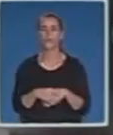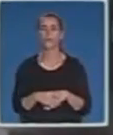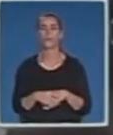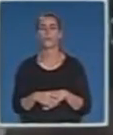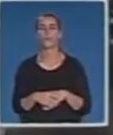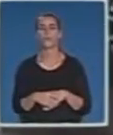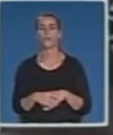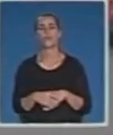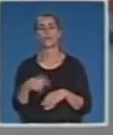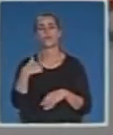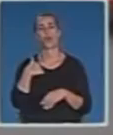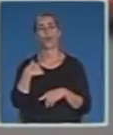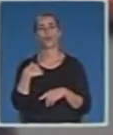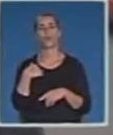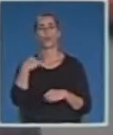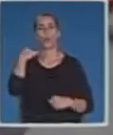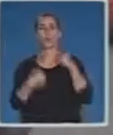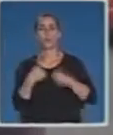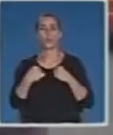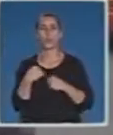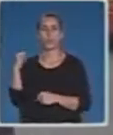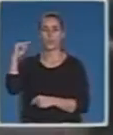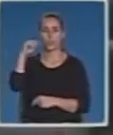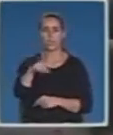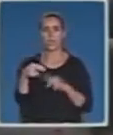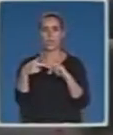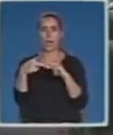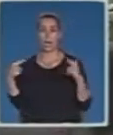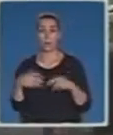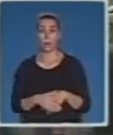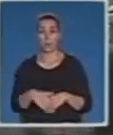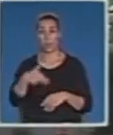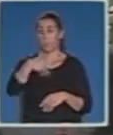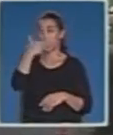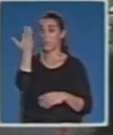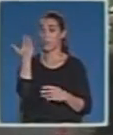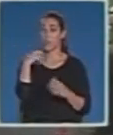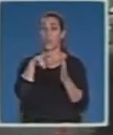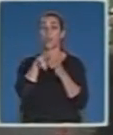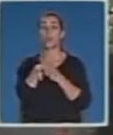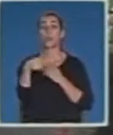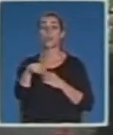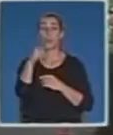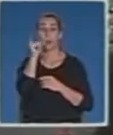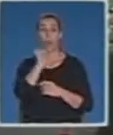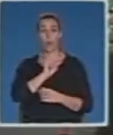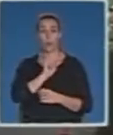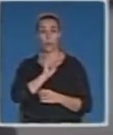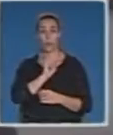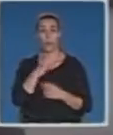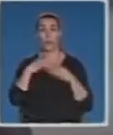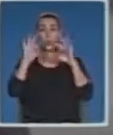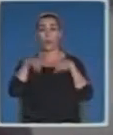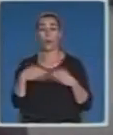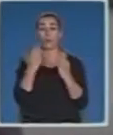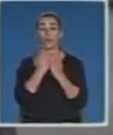uma ação de protesto e viemos em manifestação até à Câmara. Naquele dia quem estava de Presidente de Câmara era meu pai. Conseguimos acabar com a escola durante